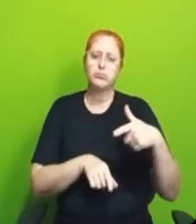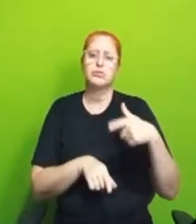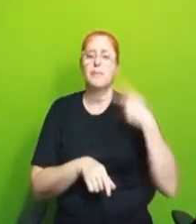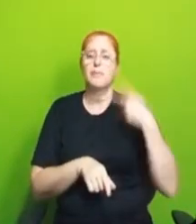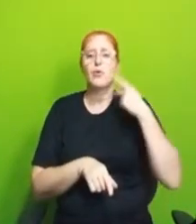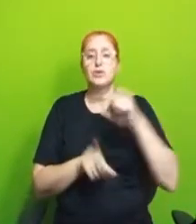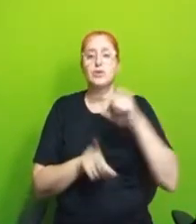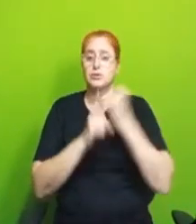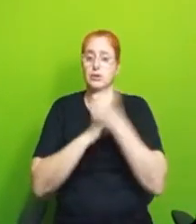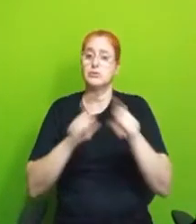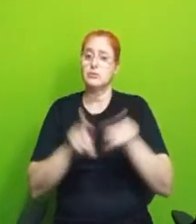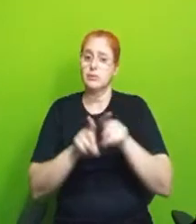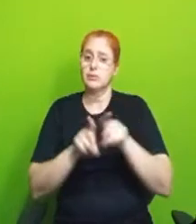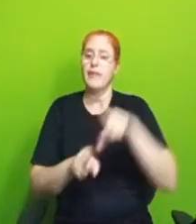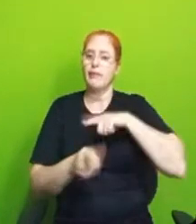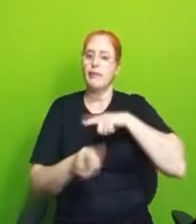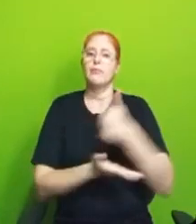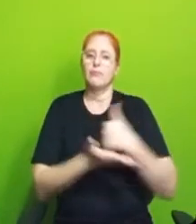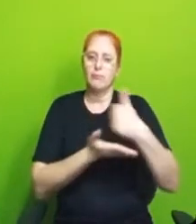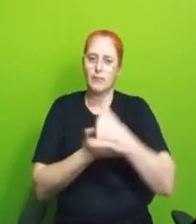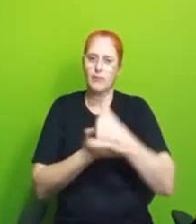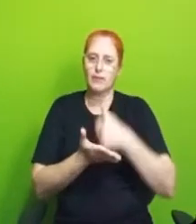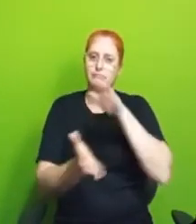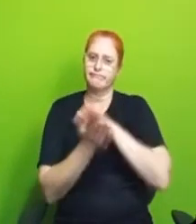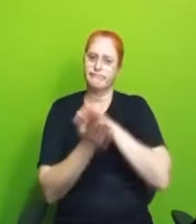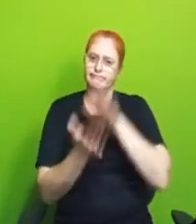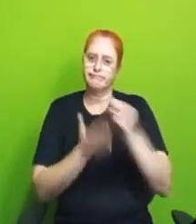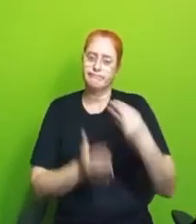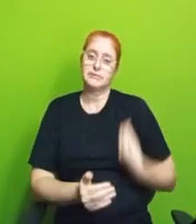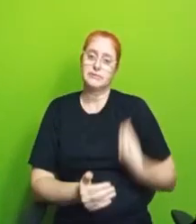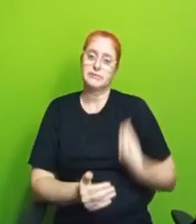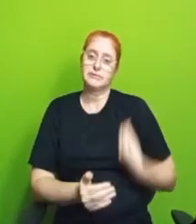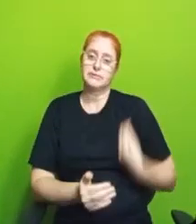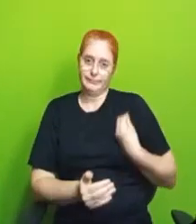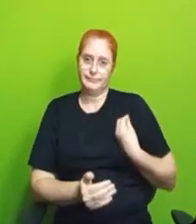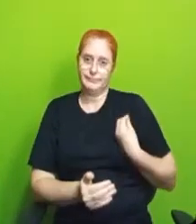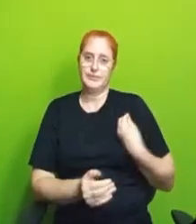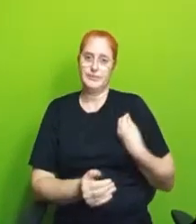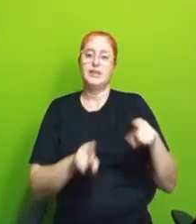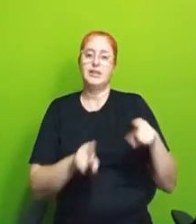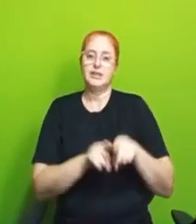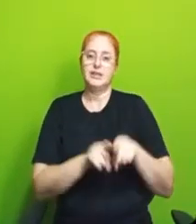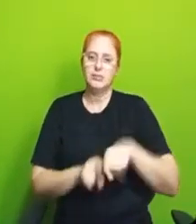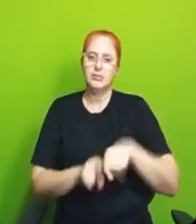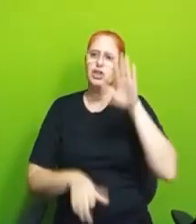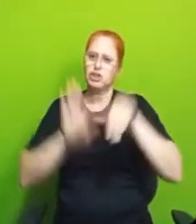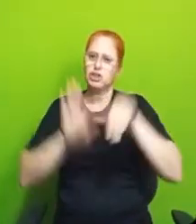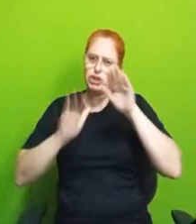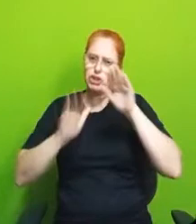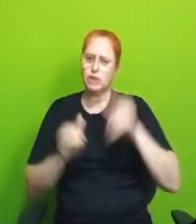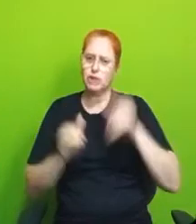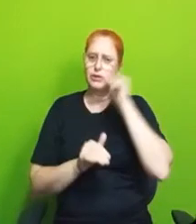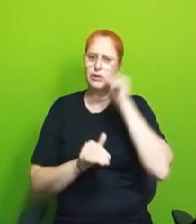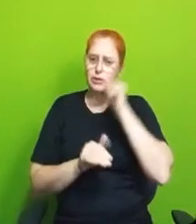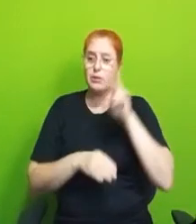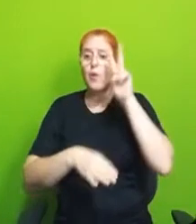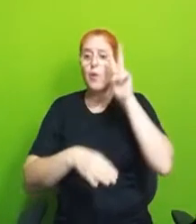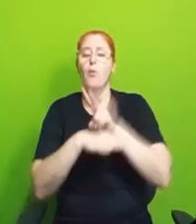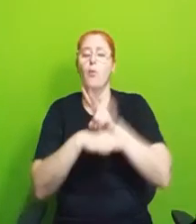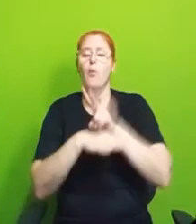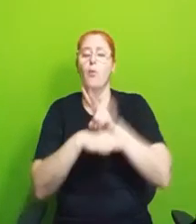baseiam na reprodução dessa presença e na convocação das mulheres para proverem o cuidado. Então, aquilo